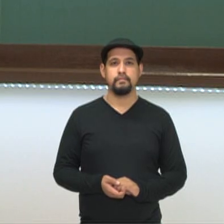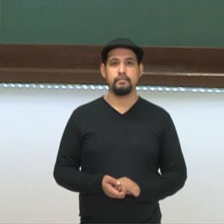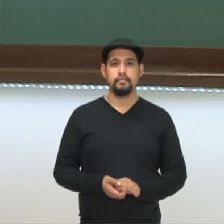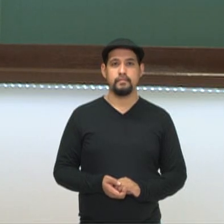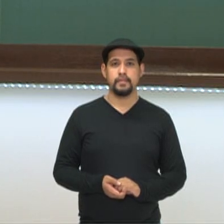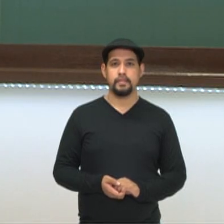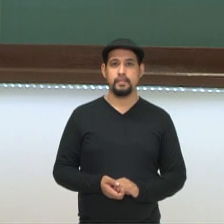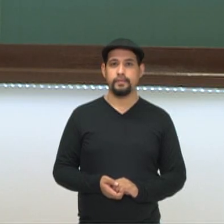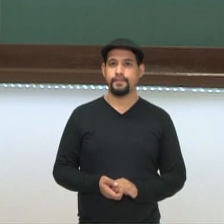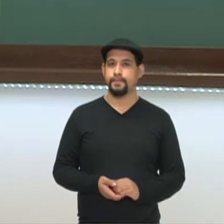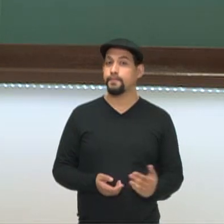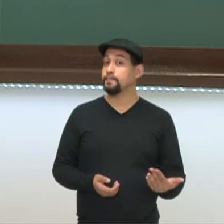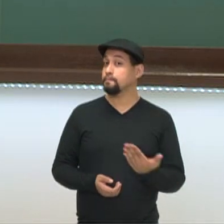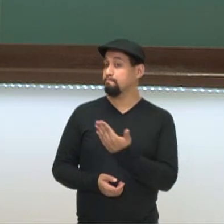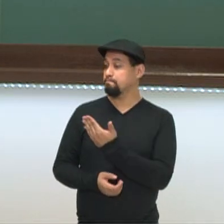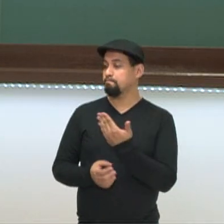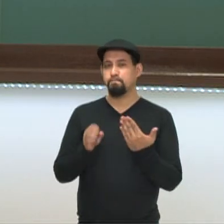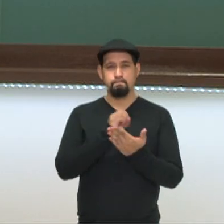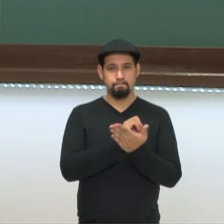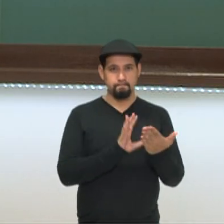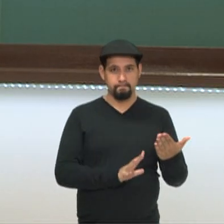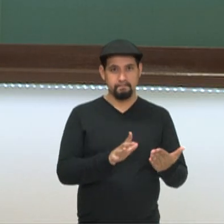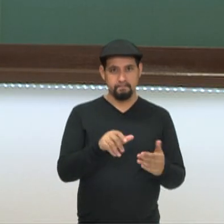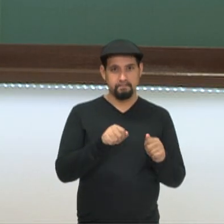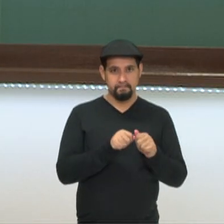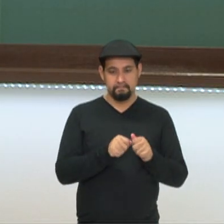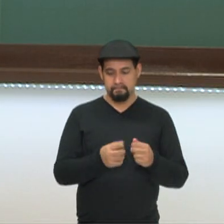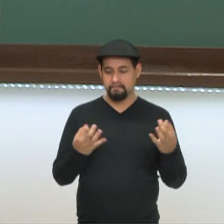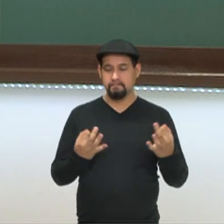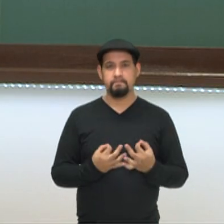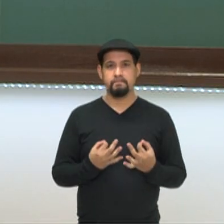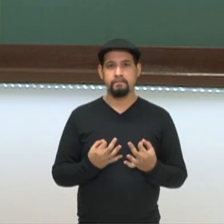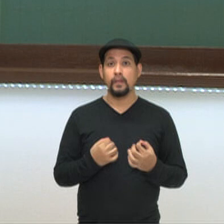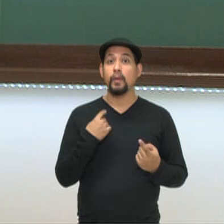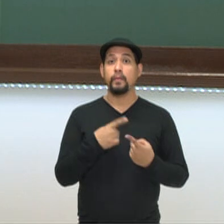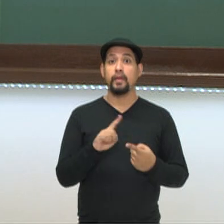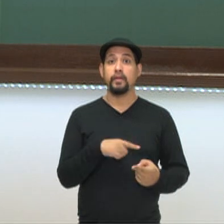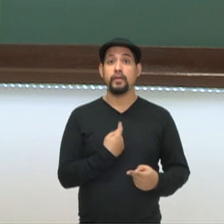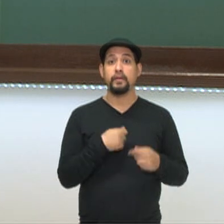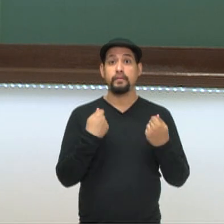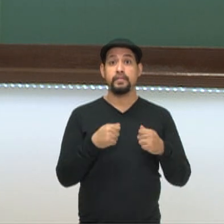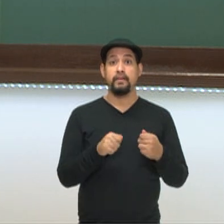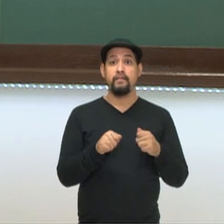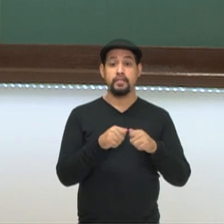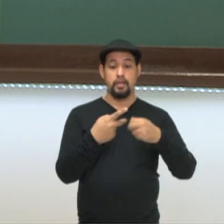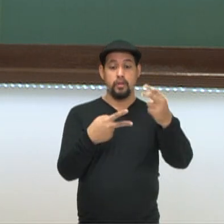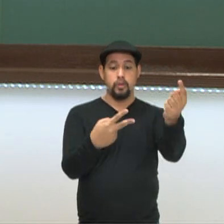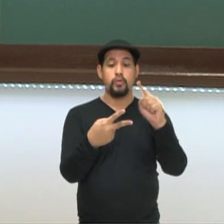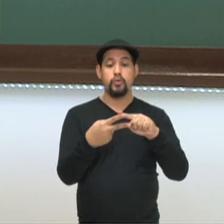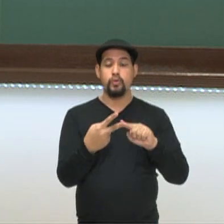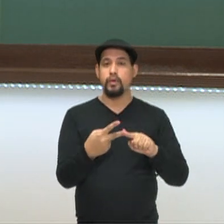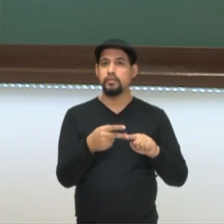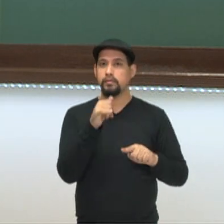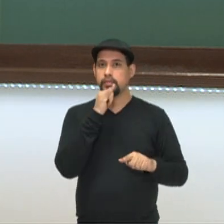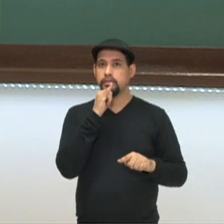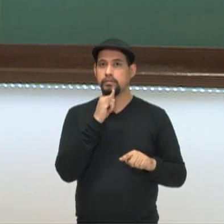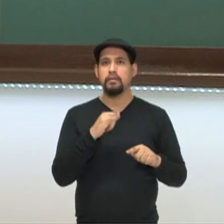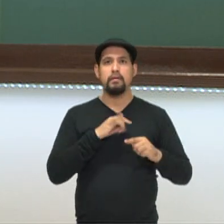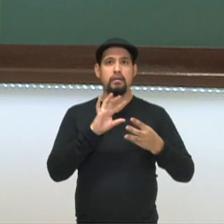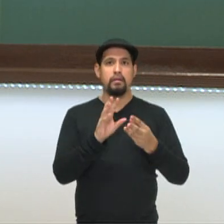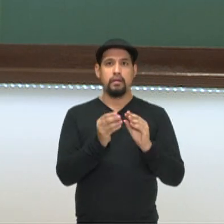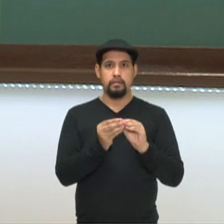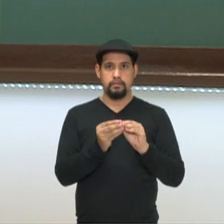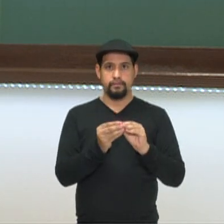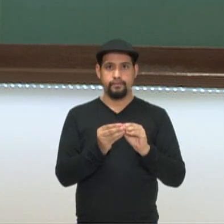nessa equação você conseguiu trabalhar porque nós temos que fazer duas coisas aí né deixar na forma